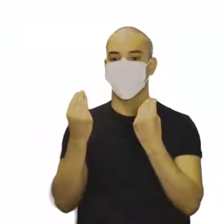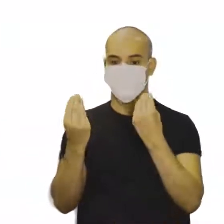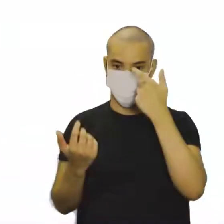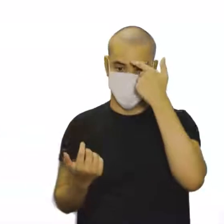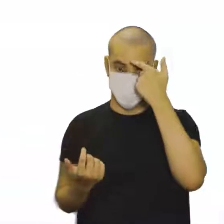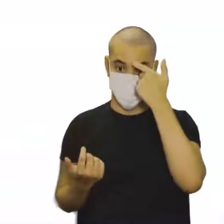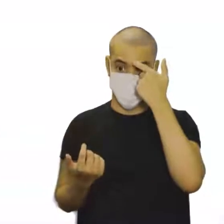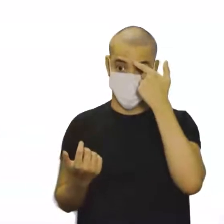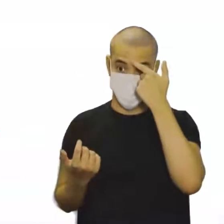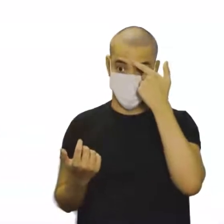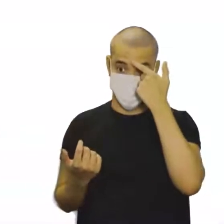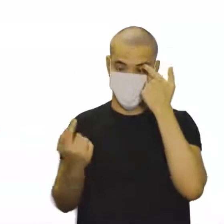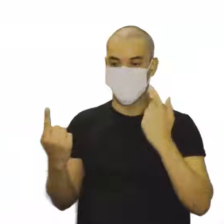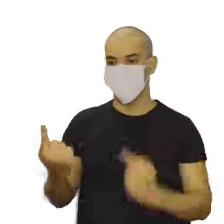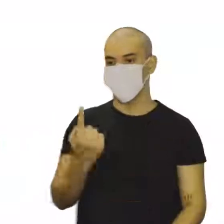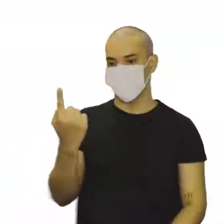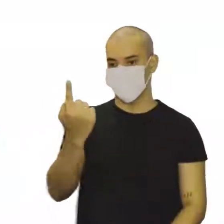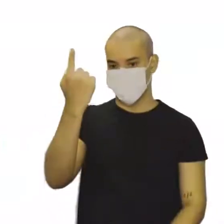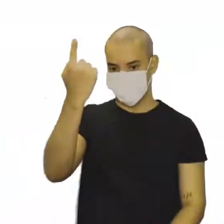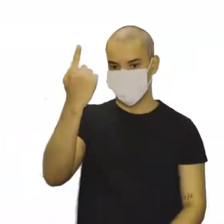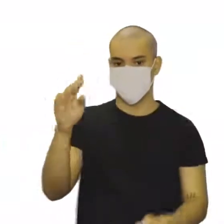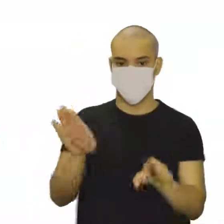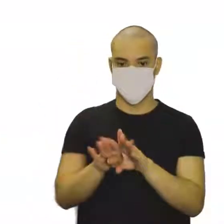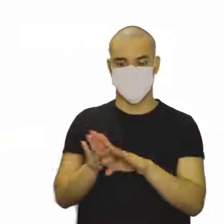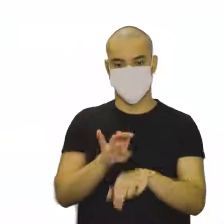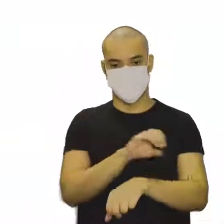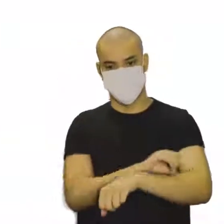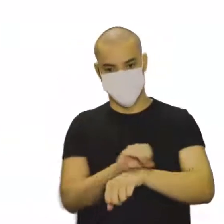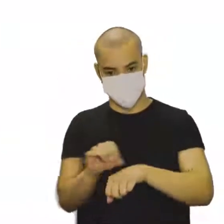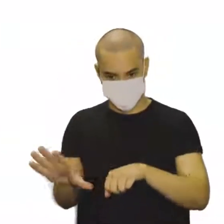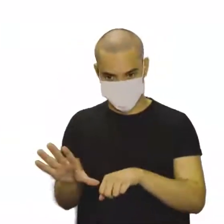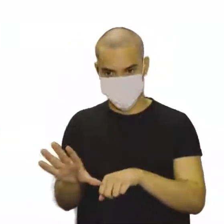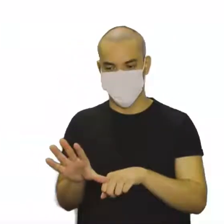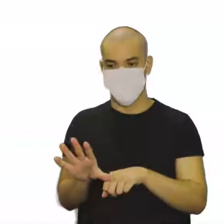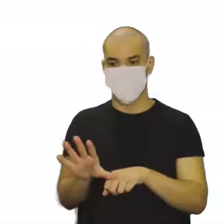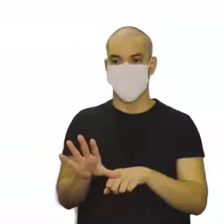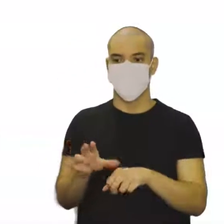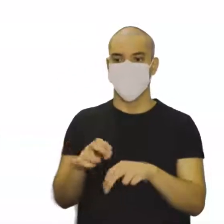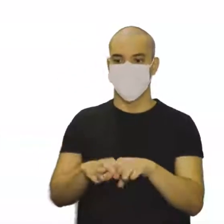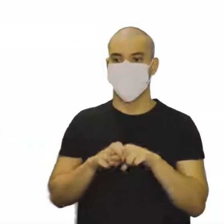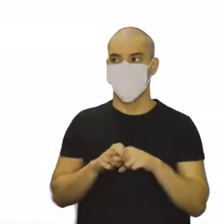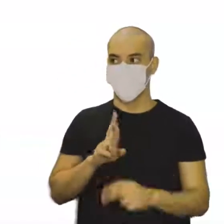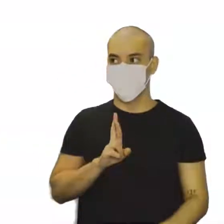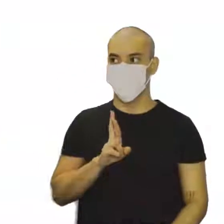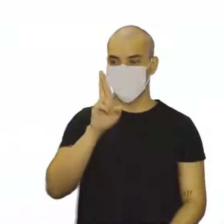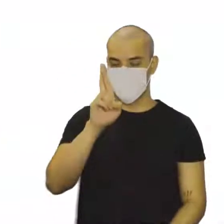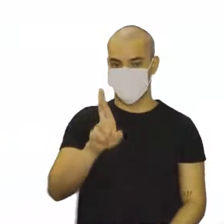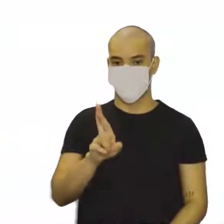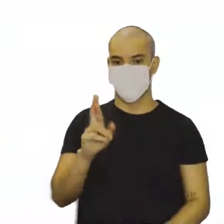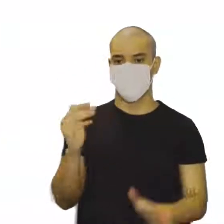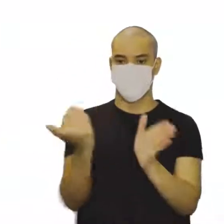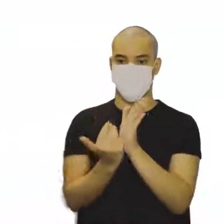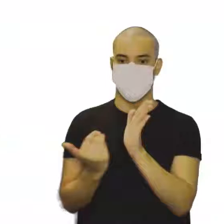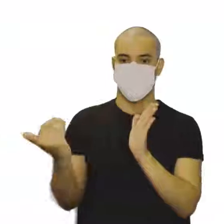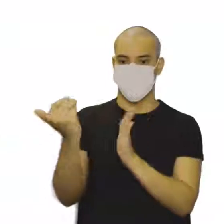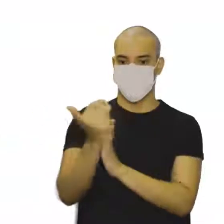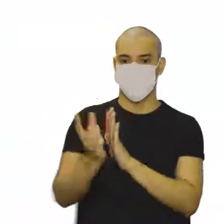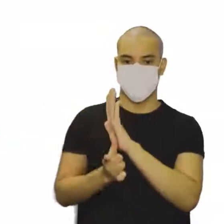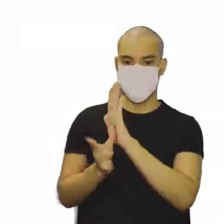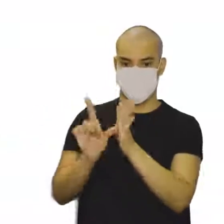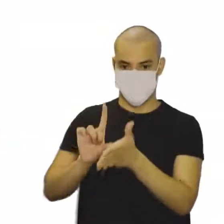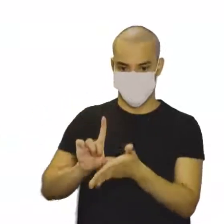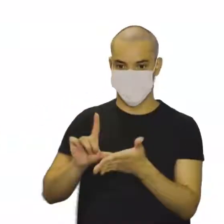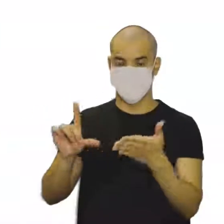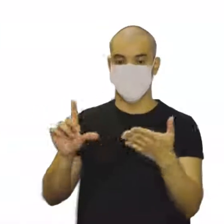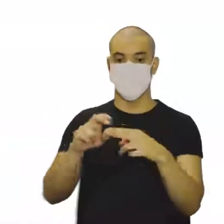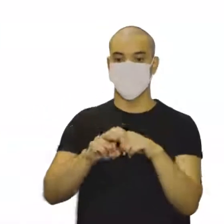alta frequência. Indutores de núcleo de ar, eles resultam em alta frequência, ok?